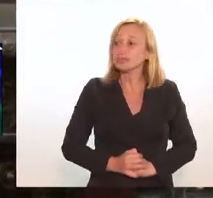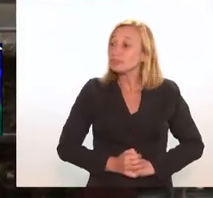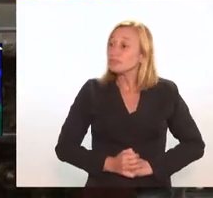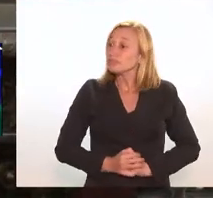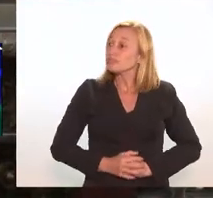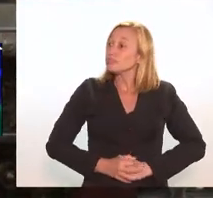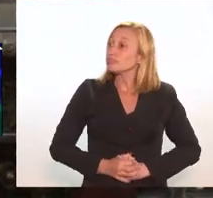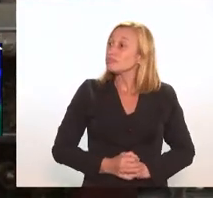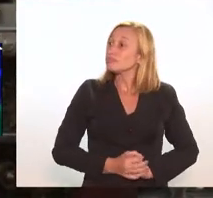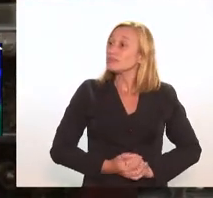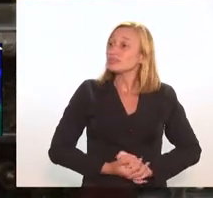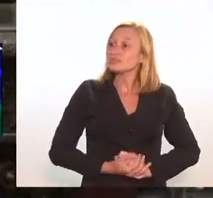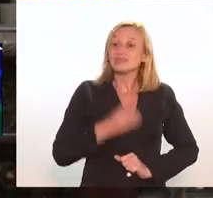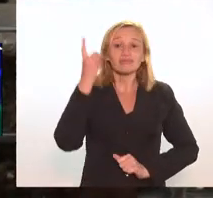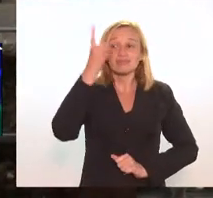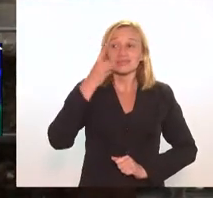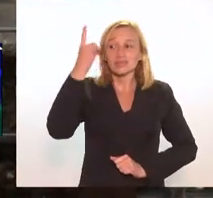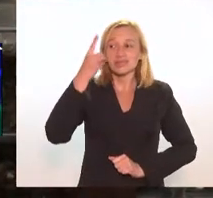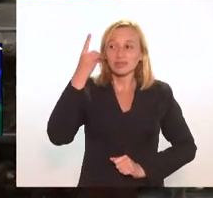Deputada Dani Monteiro.